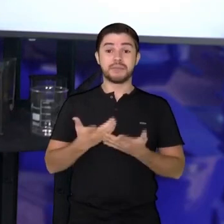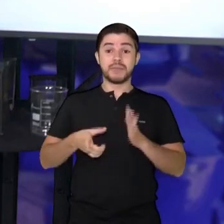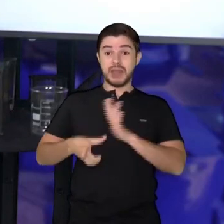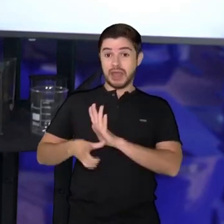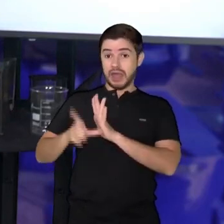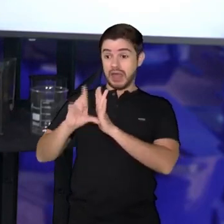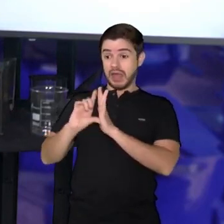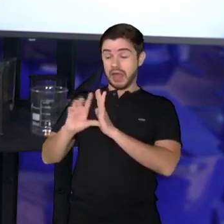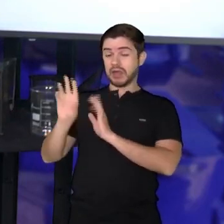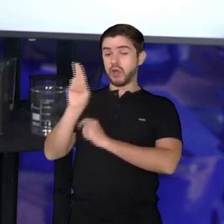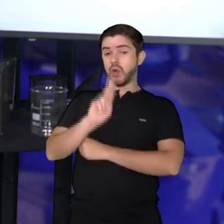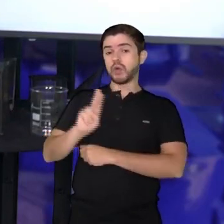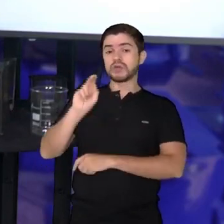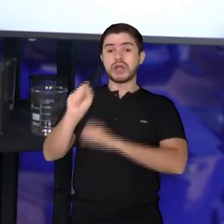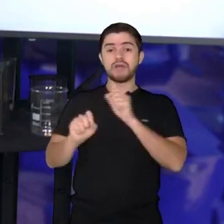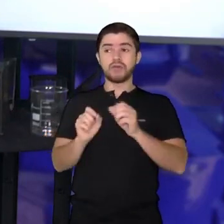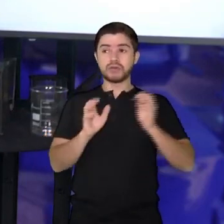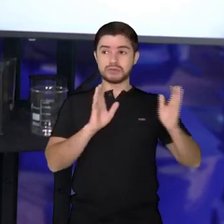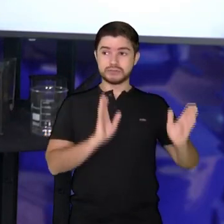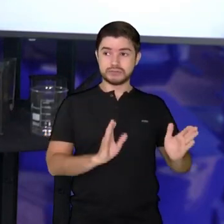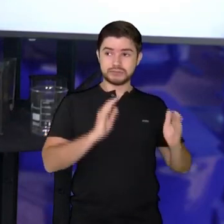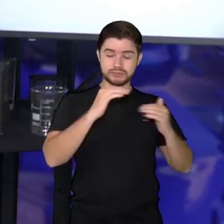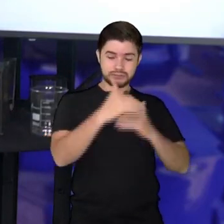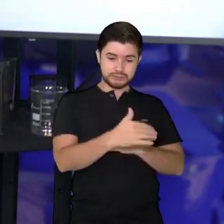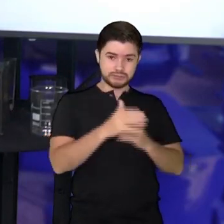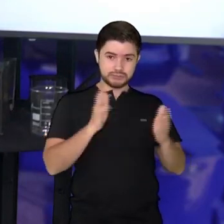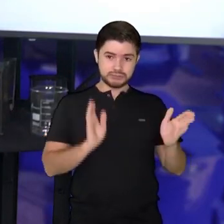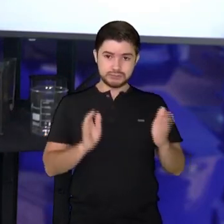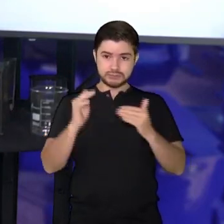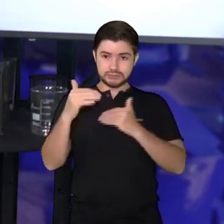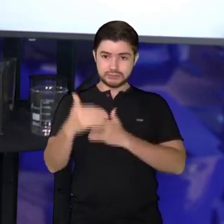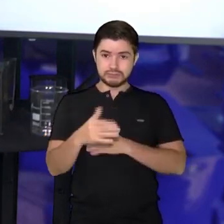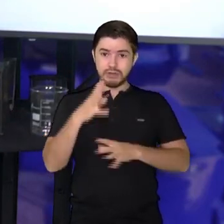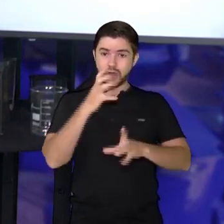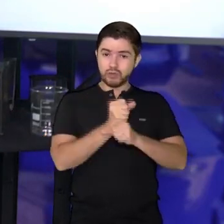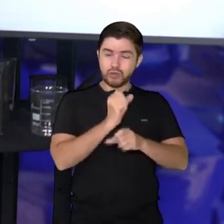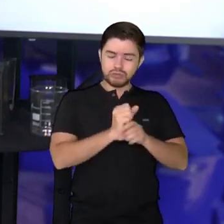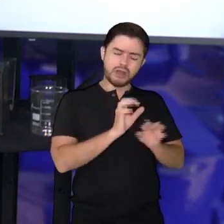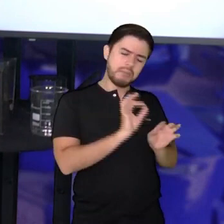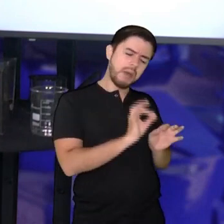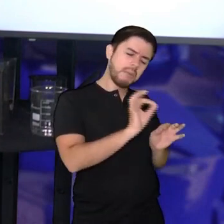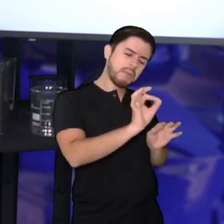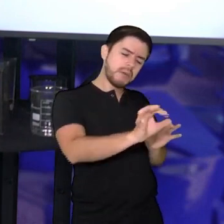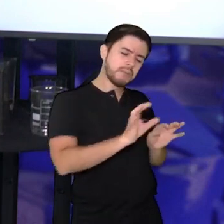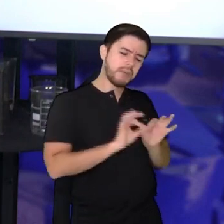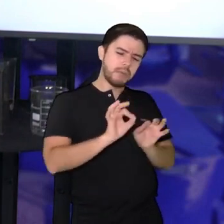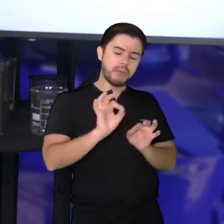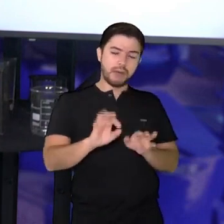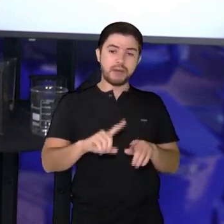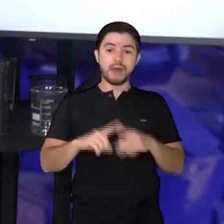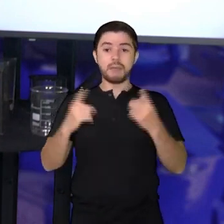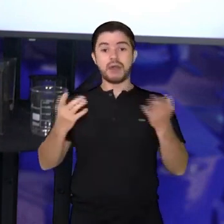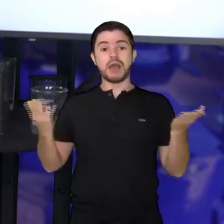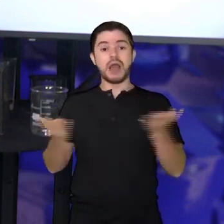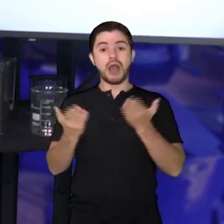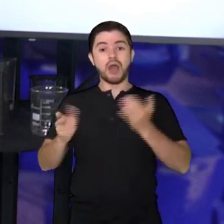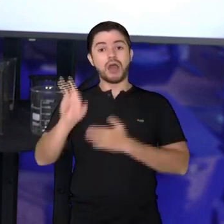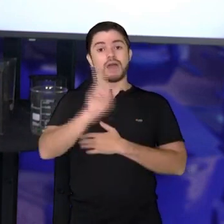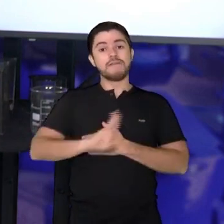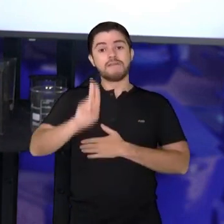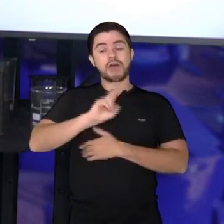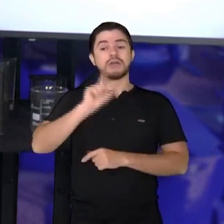gente utilizava o cubinho como unidade medida padrão, né? Só que agora a gente está utilizando